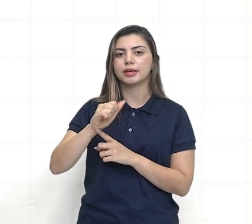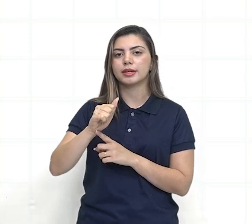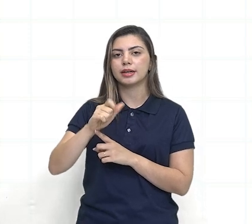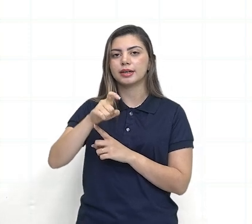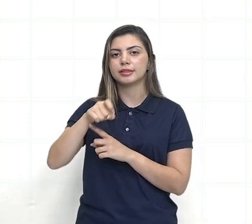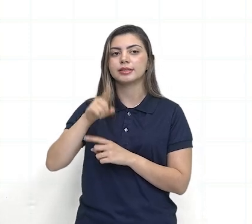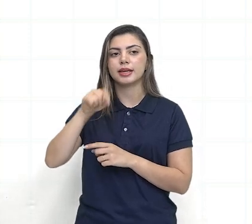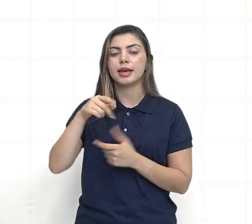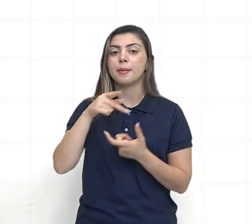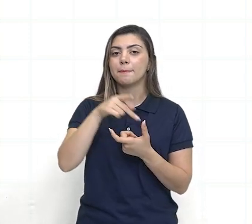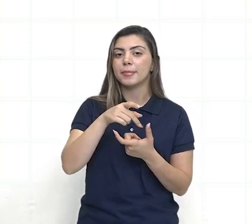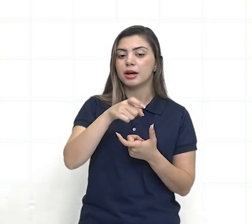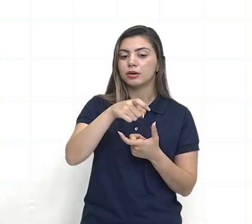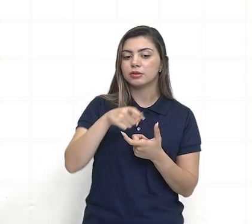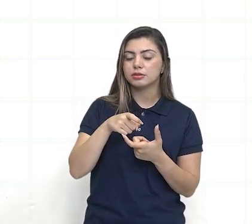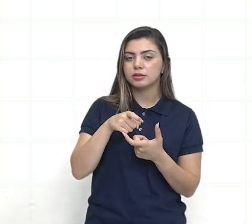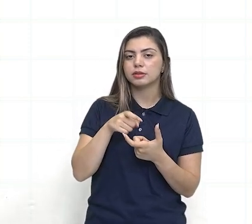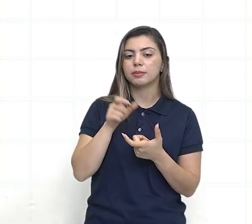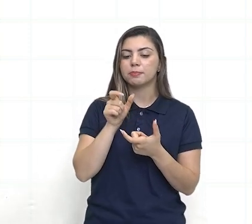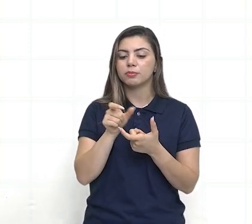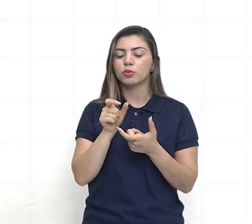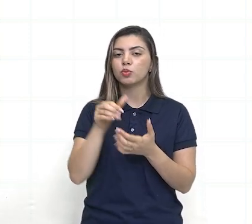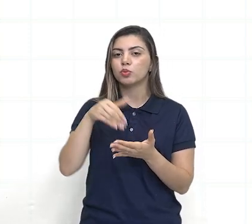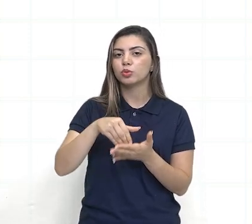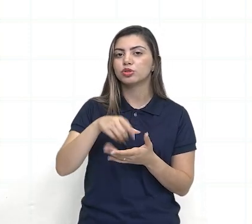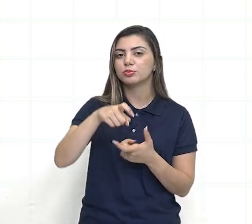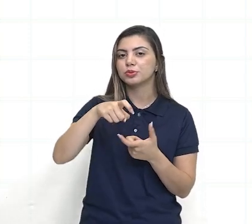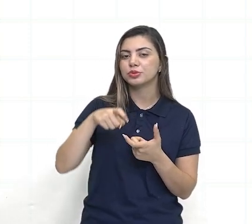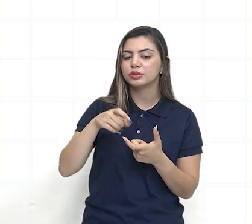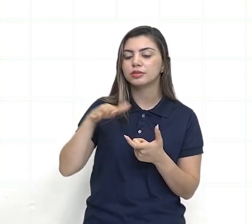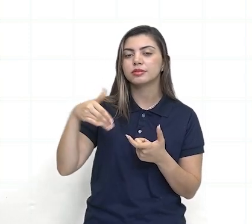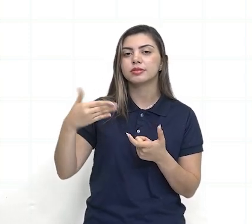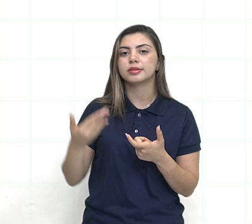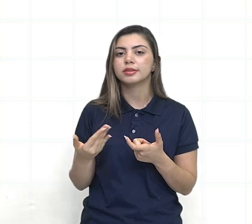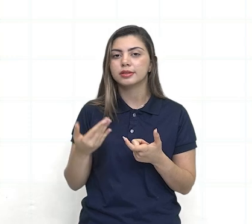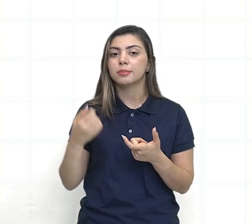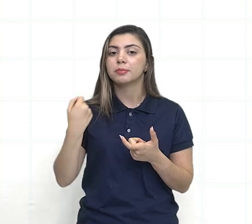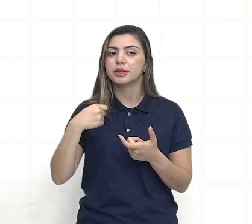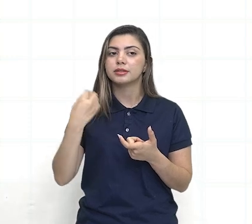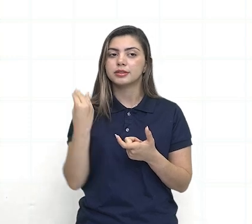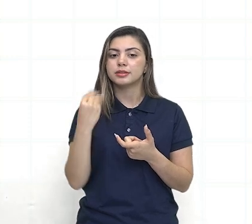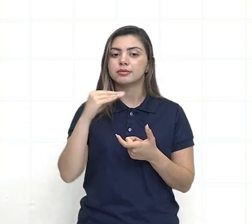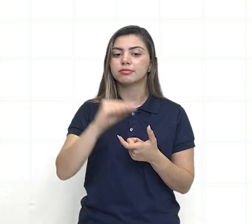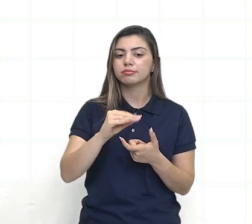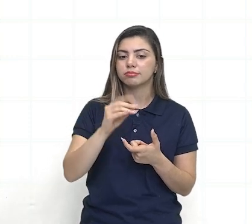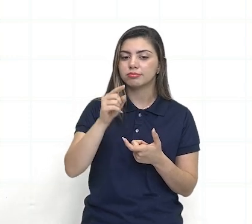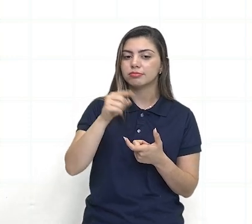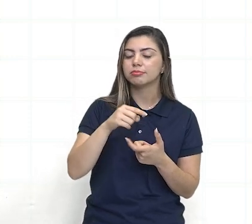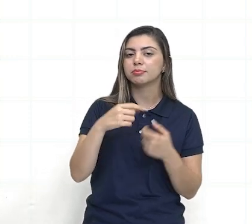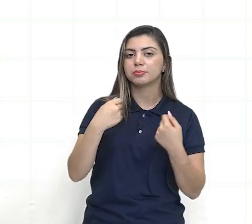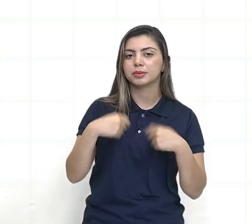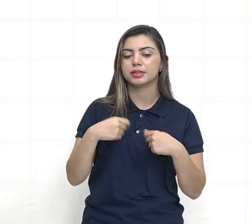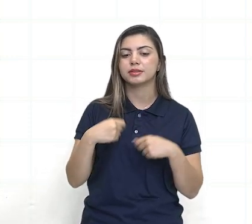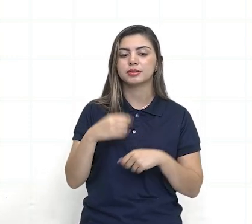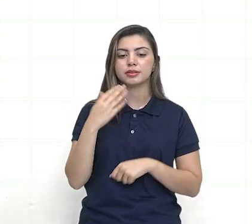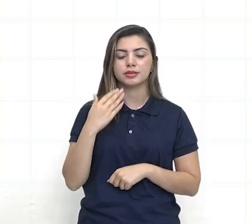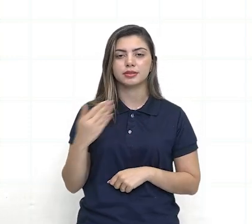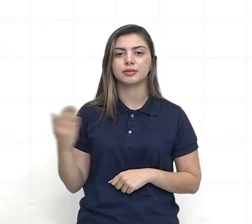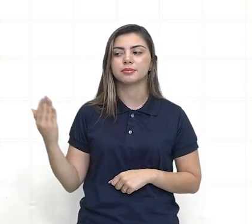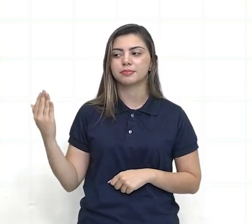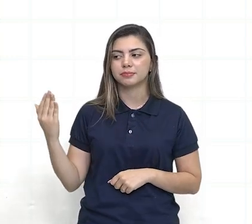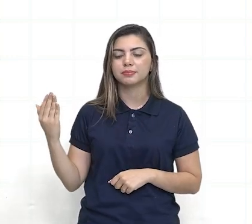em X. Veja aqui, ó. Certo? Então, eu acentuo graficamente